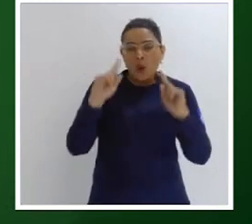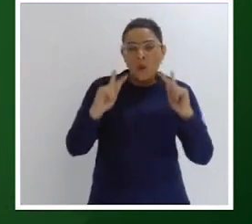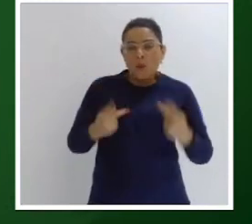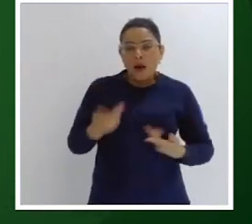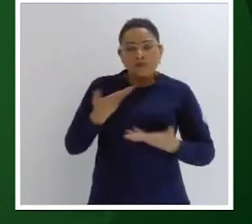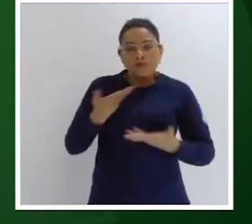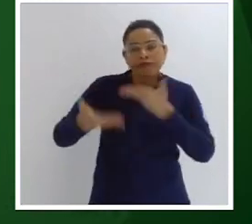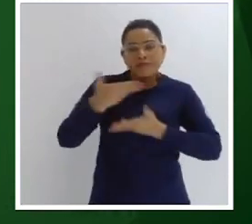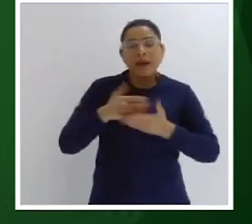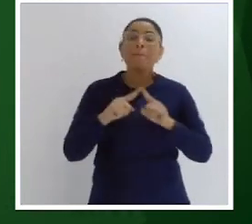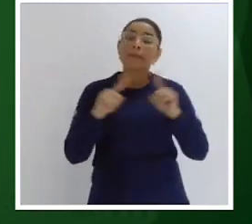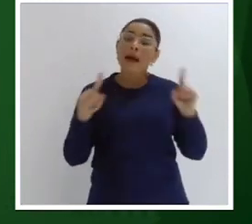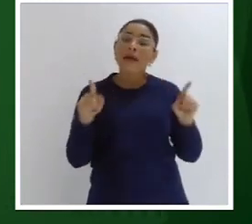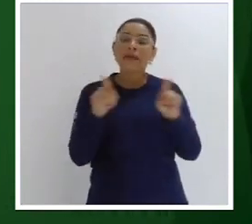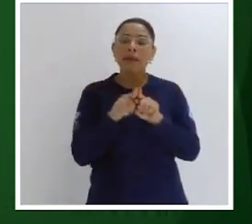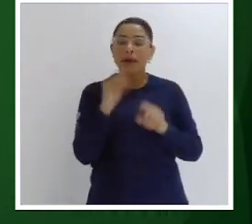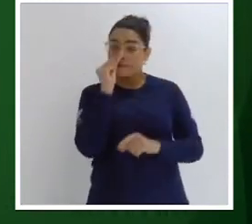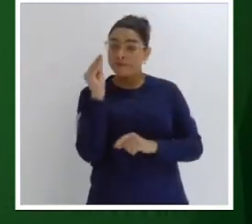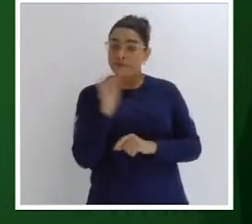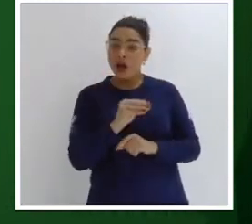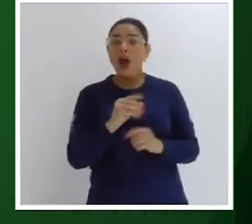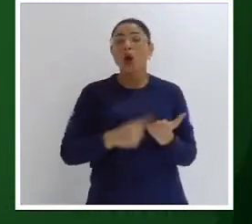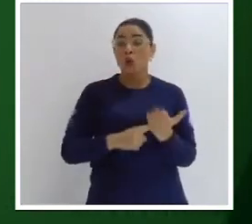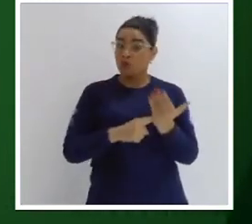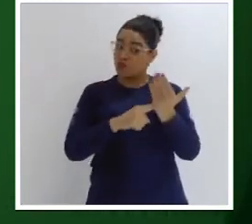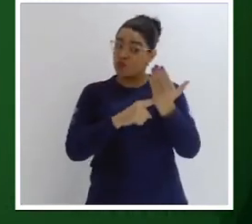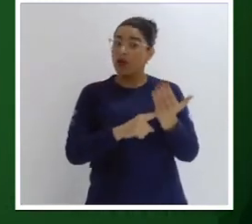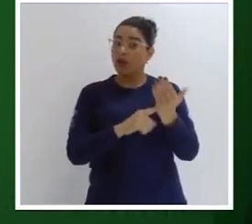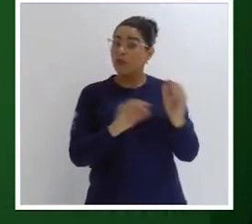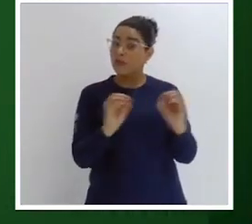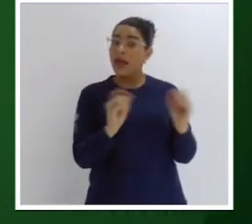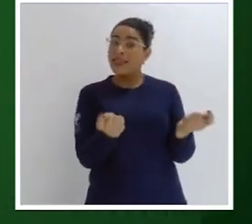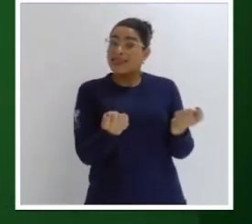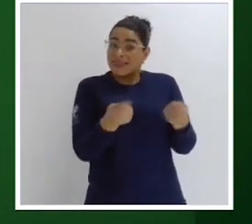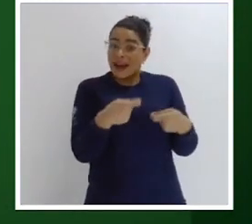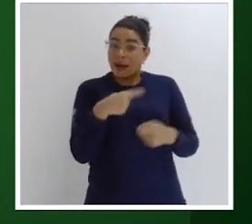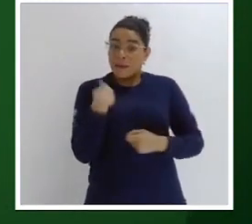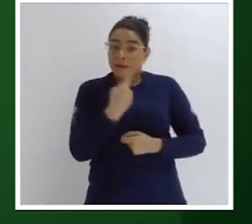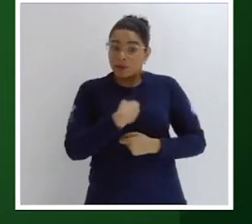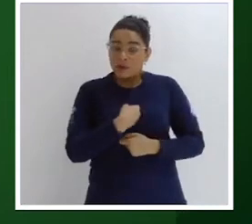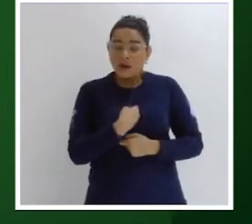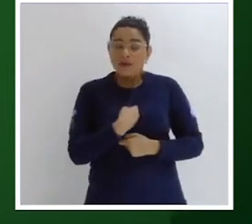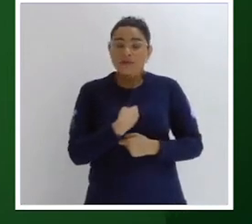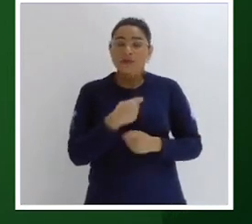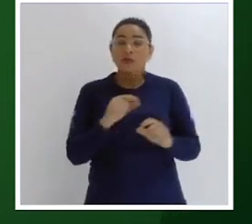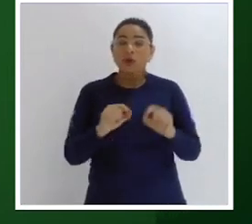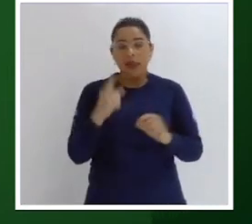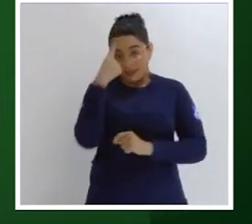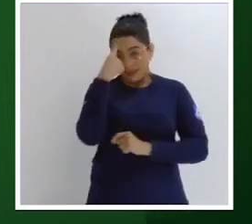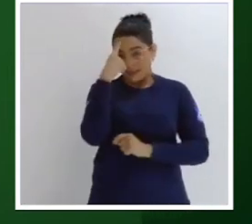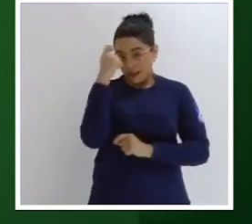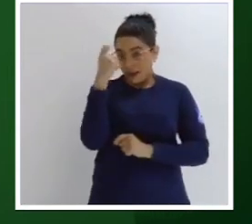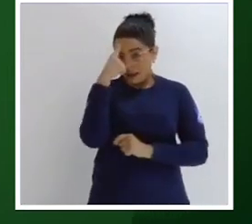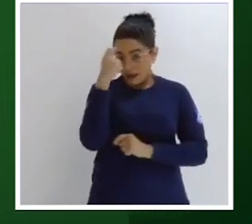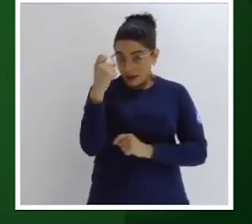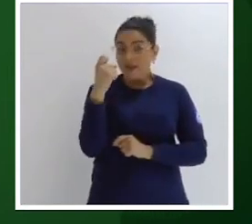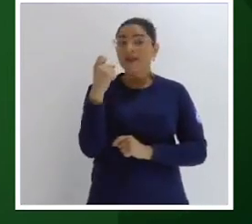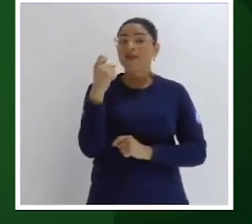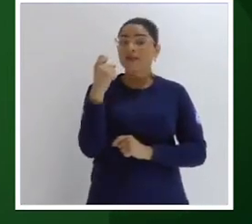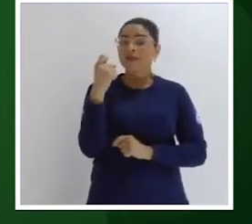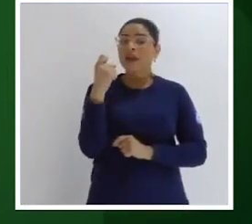desprezar esses recursos tecnológicos que estão nos permitindo né só para vocês terem uma ideia nessas